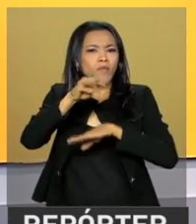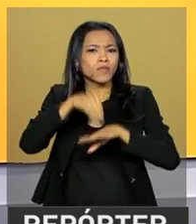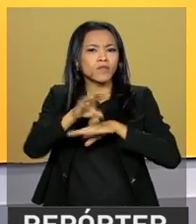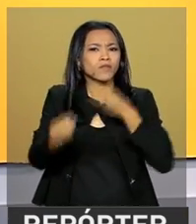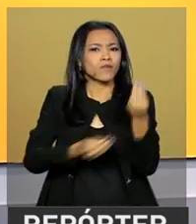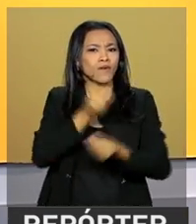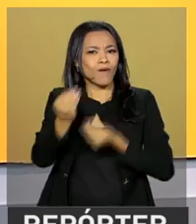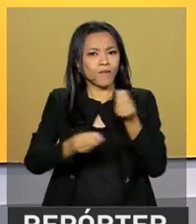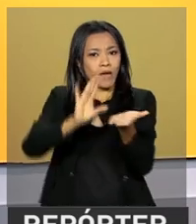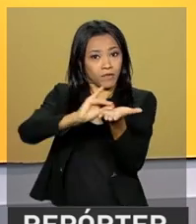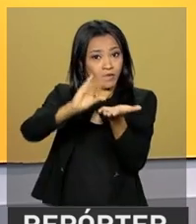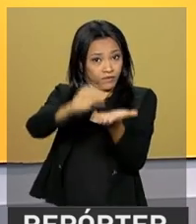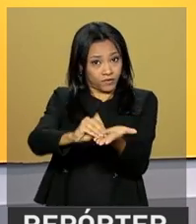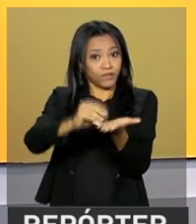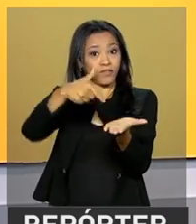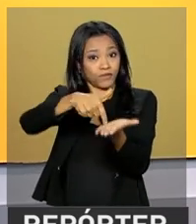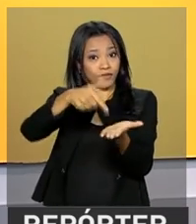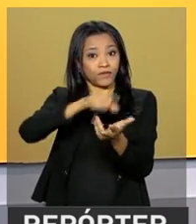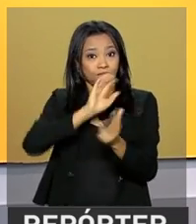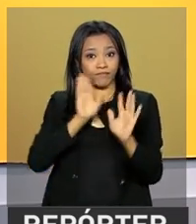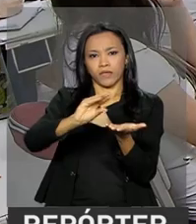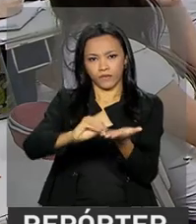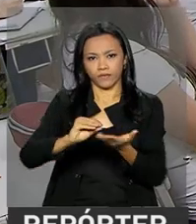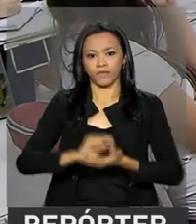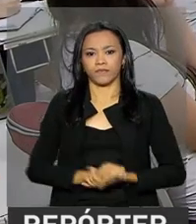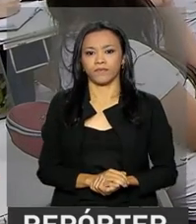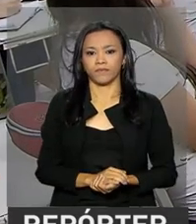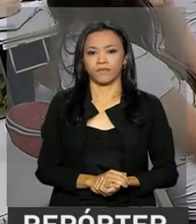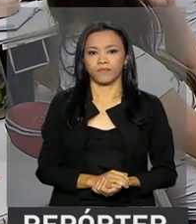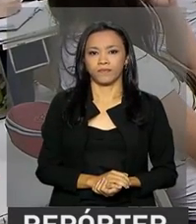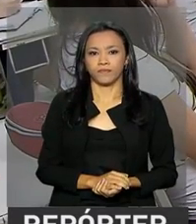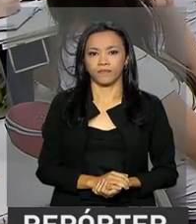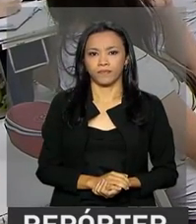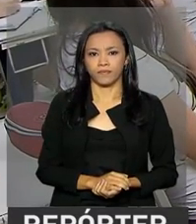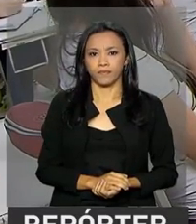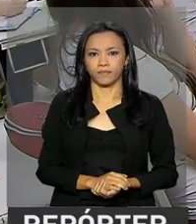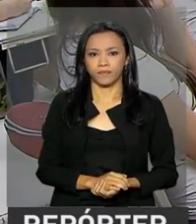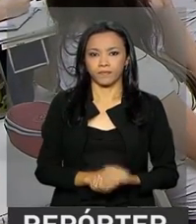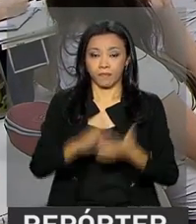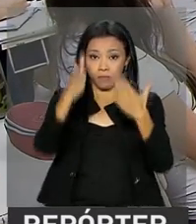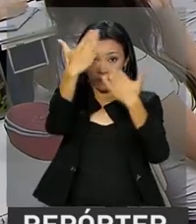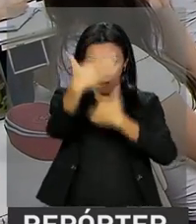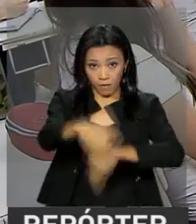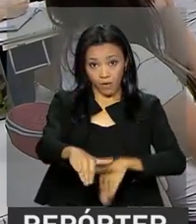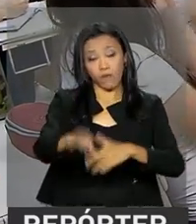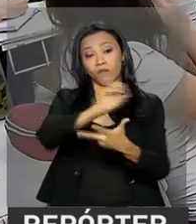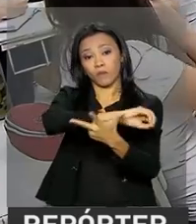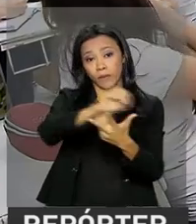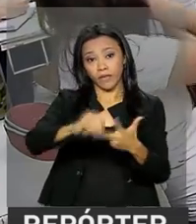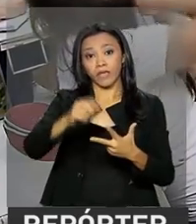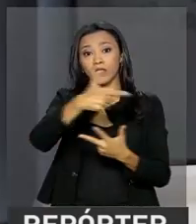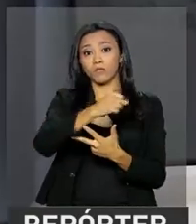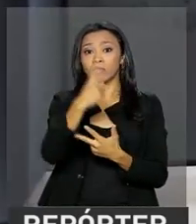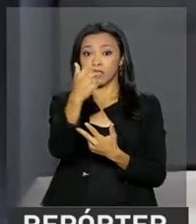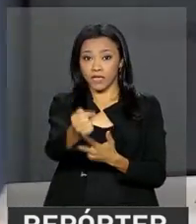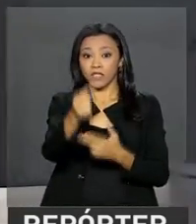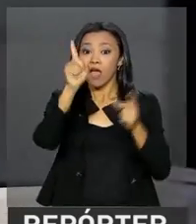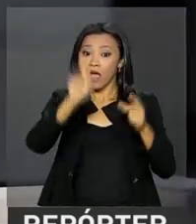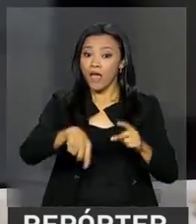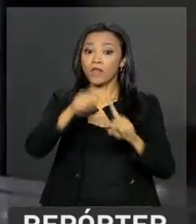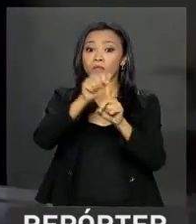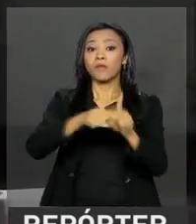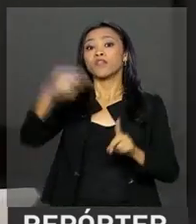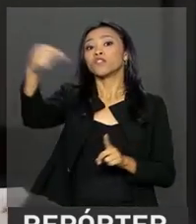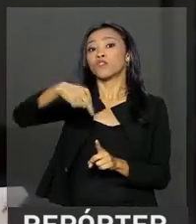informações no aplicativo do Enem a prova do Enem 2017 é em Novembro enquanto